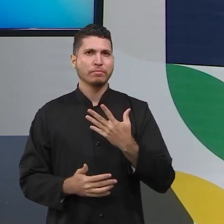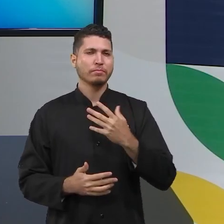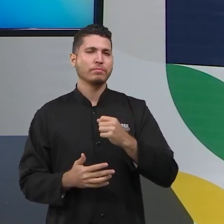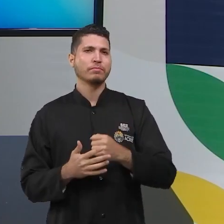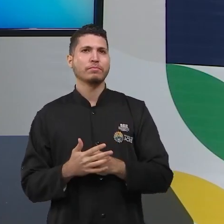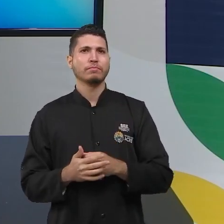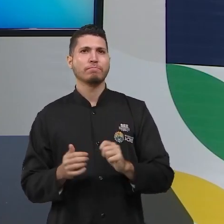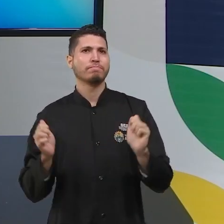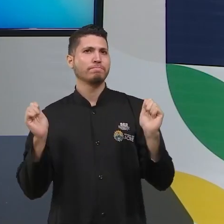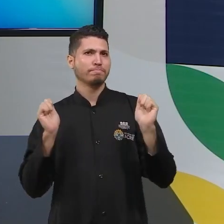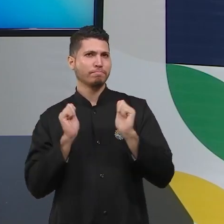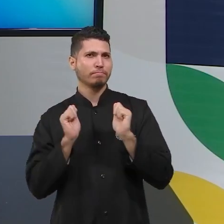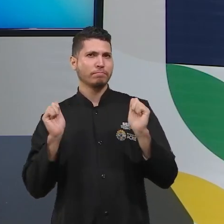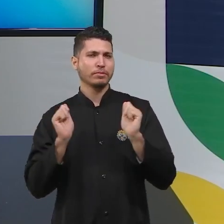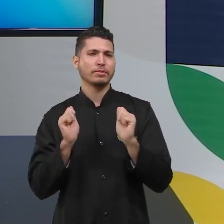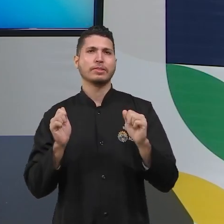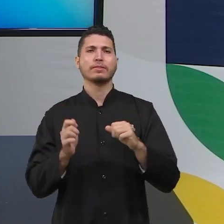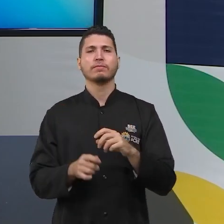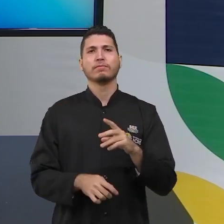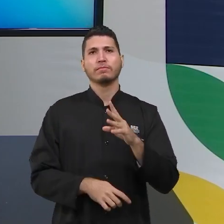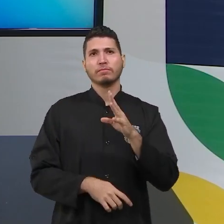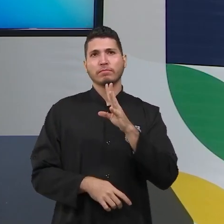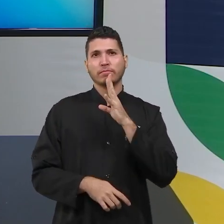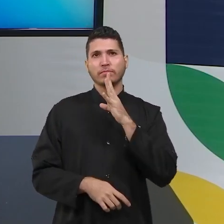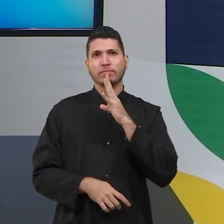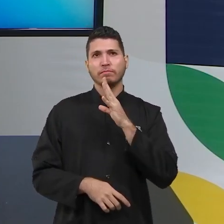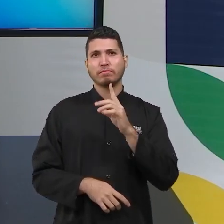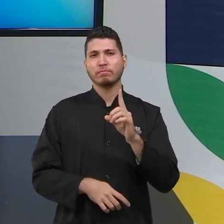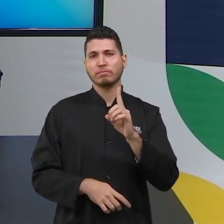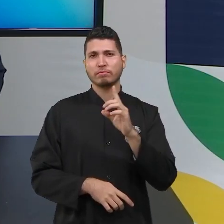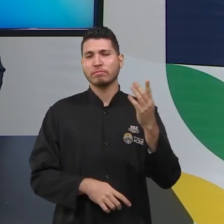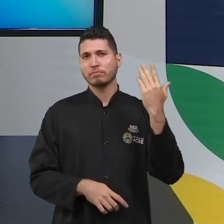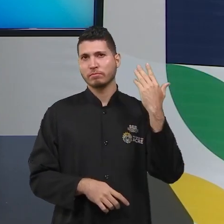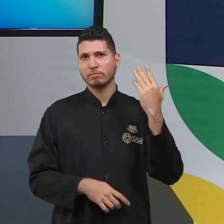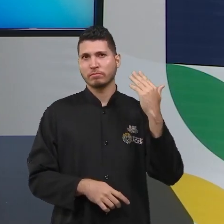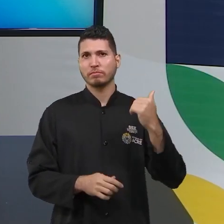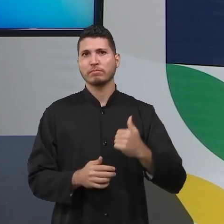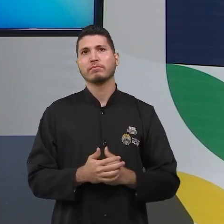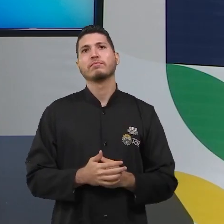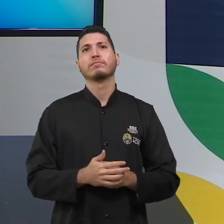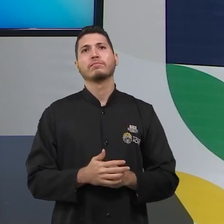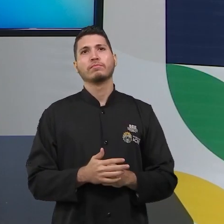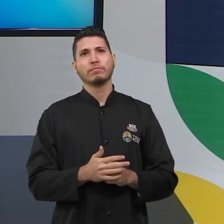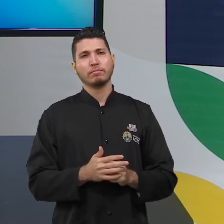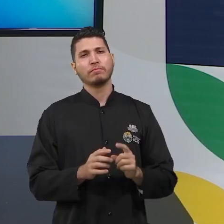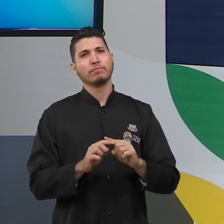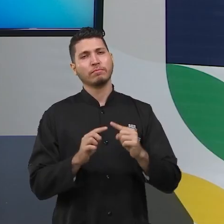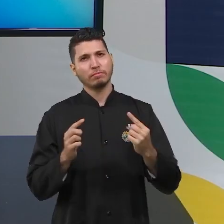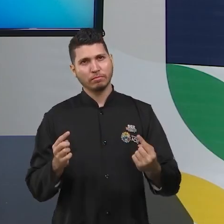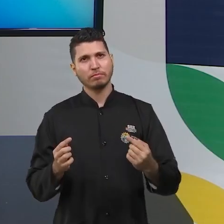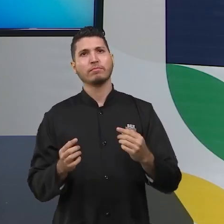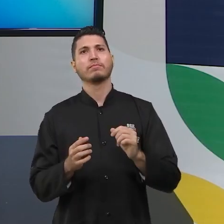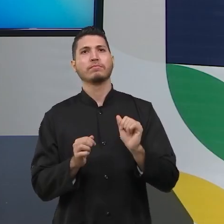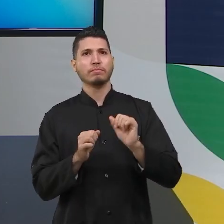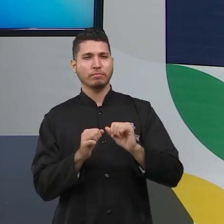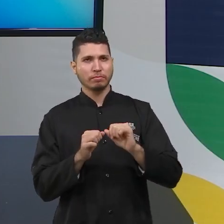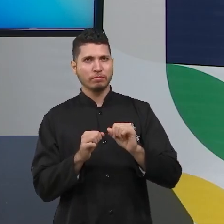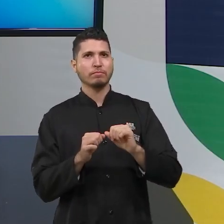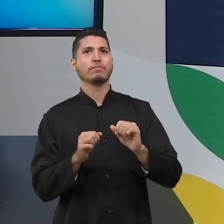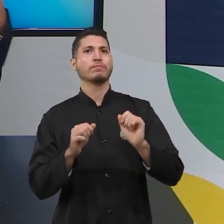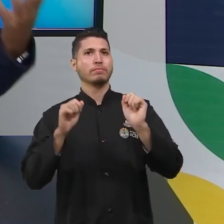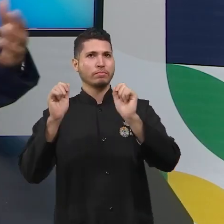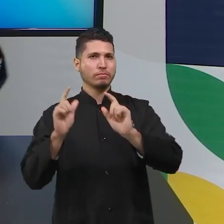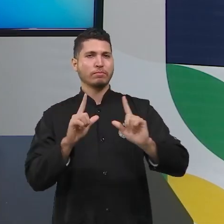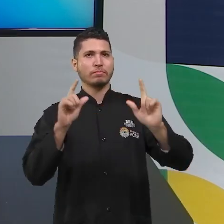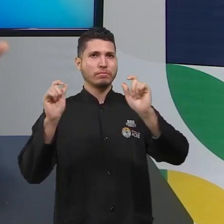não conhecia e passei a conhecer a partir da preparação da aula também, porque eu sabia da existência do Louvre, mas eu não